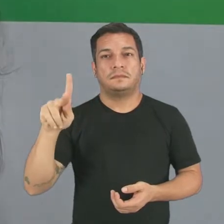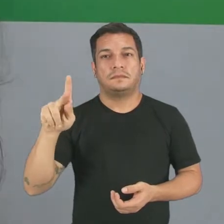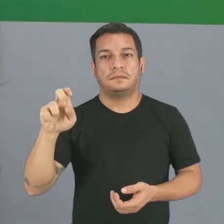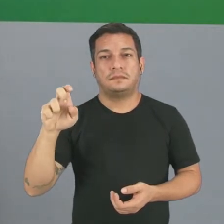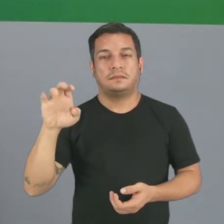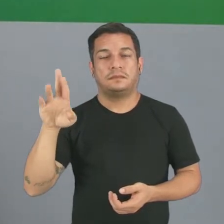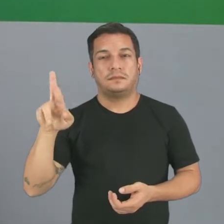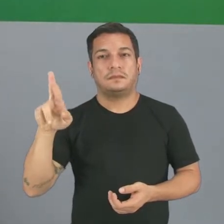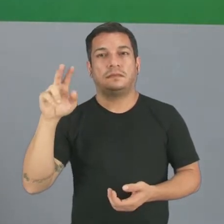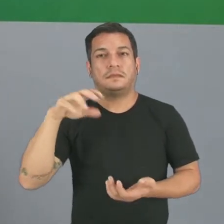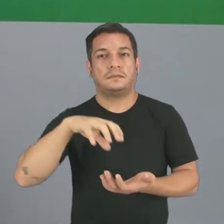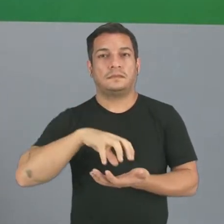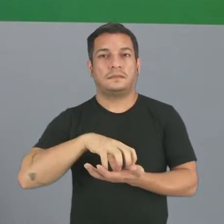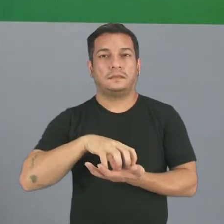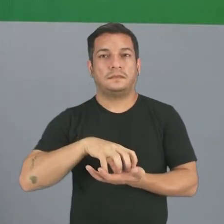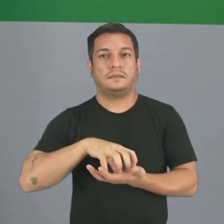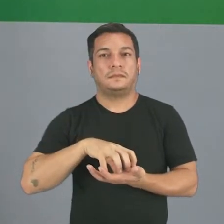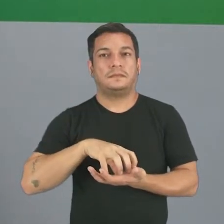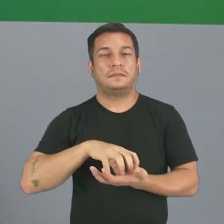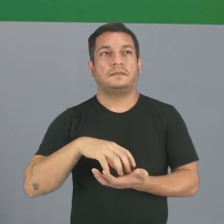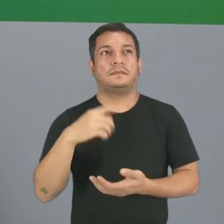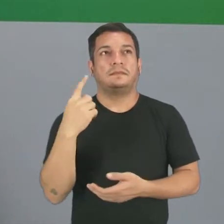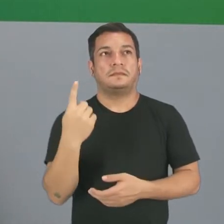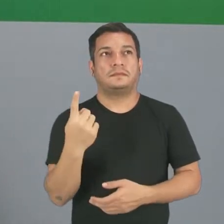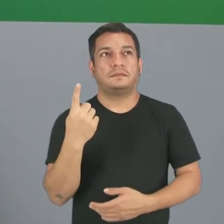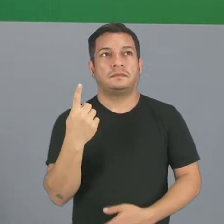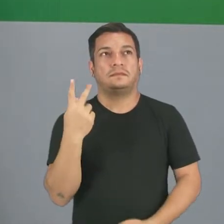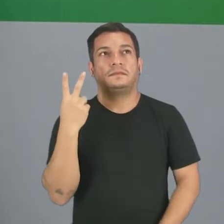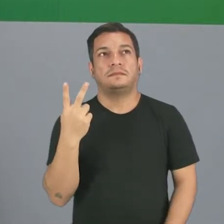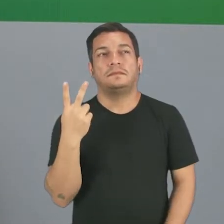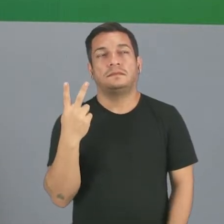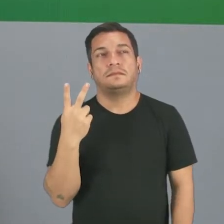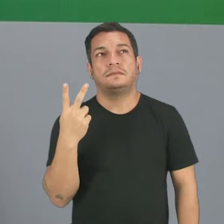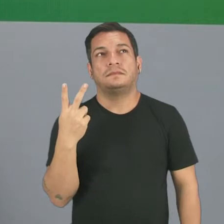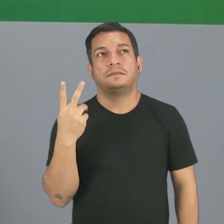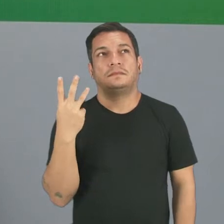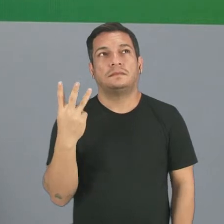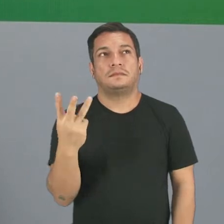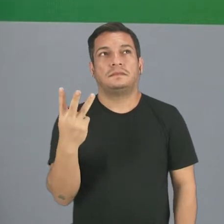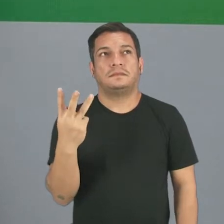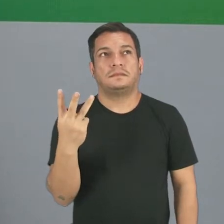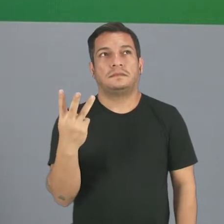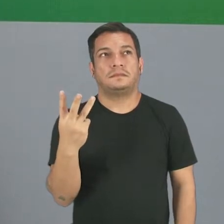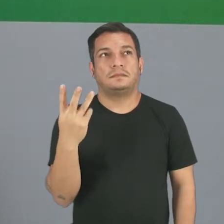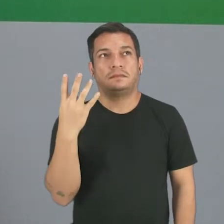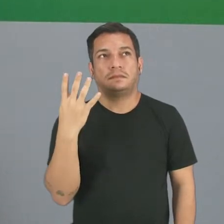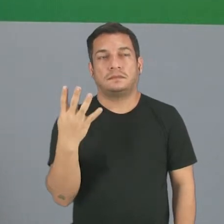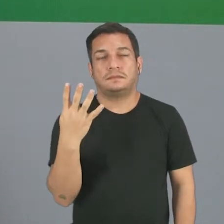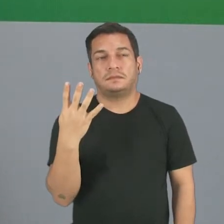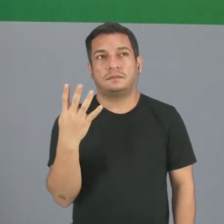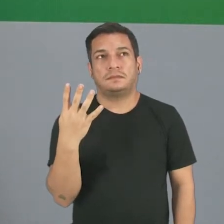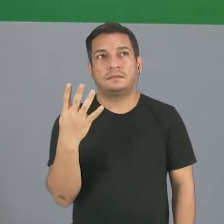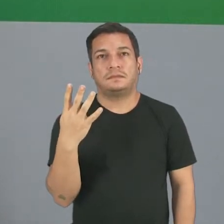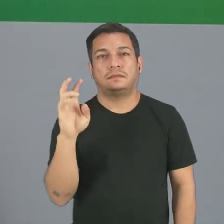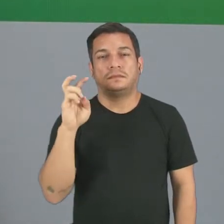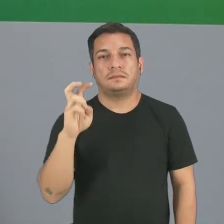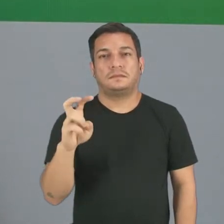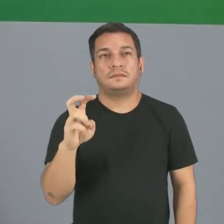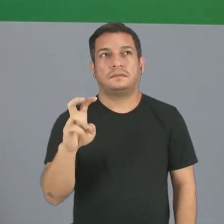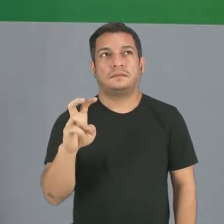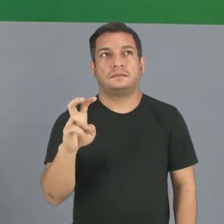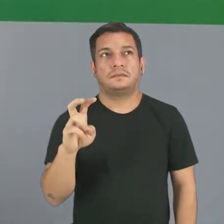pessoas preferiram o cupcake? 1, 2, 3,